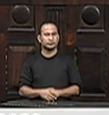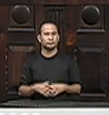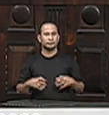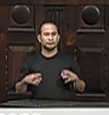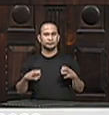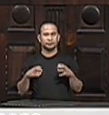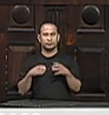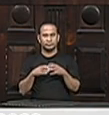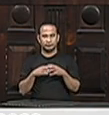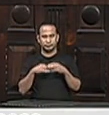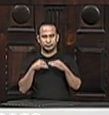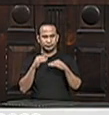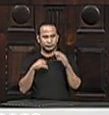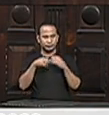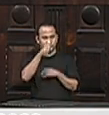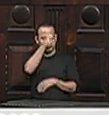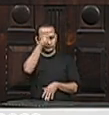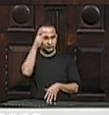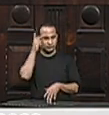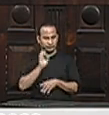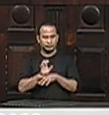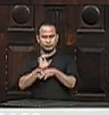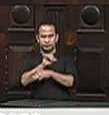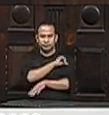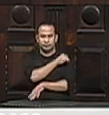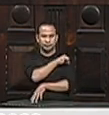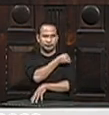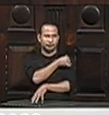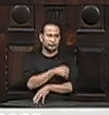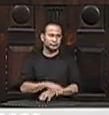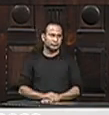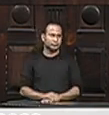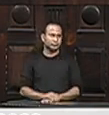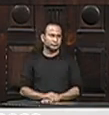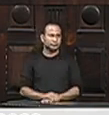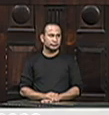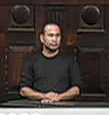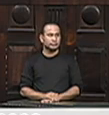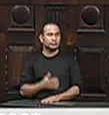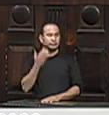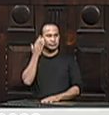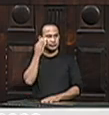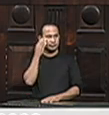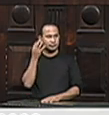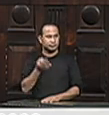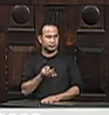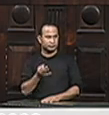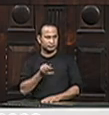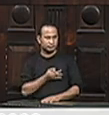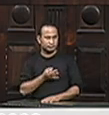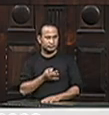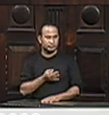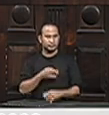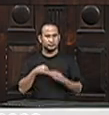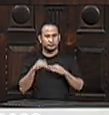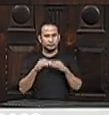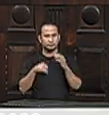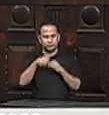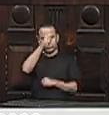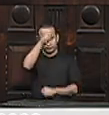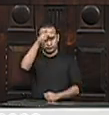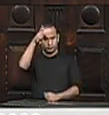alguma. Mas, de qualquer maneira, senhor presidente, eu queria até aproveitar a oportunidade de estar discutindo esta matéria